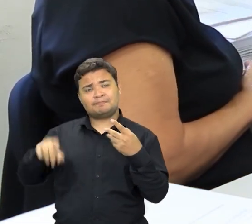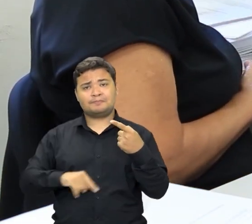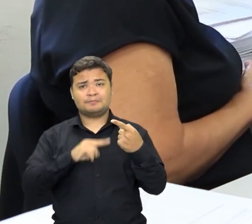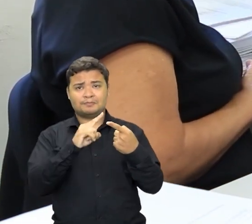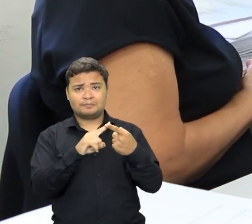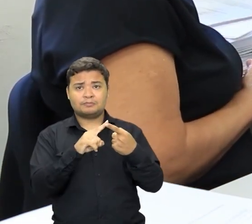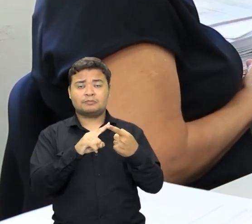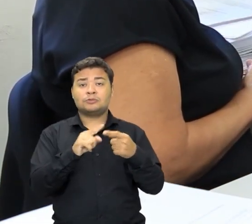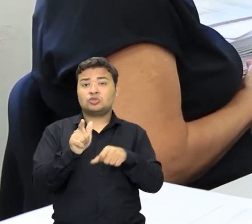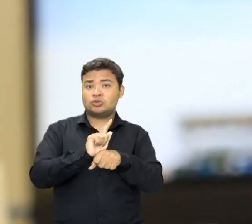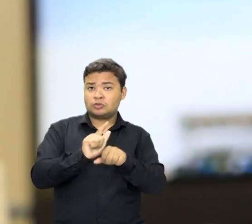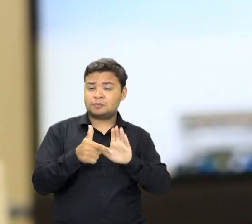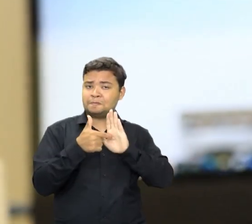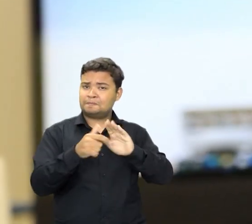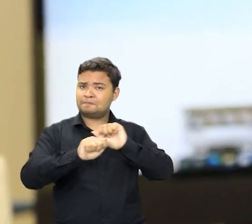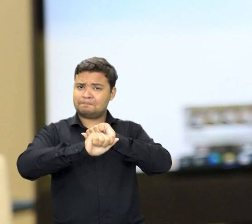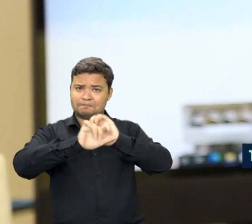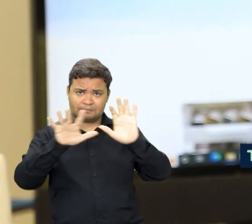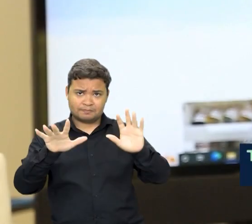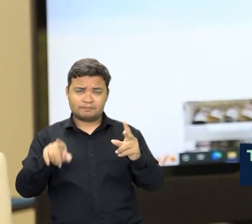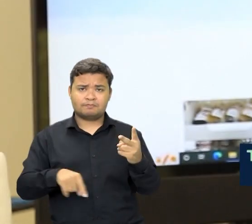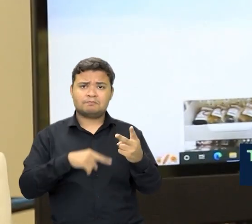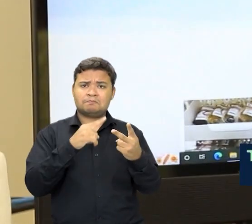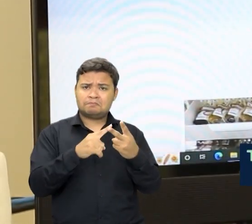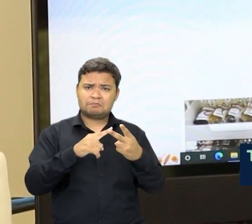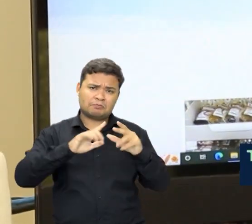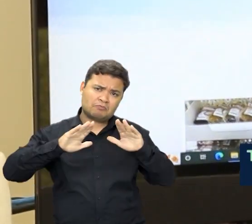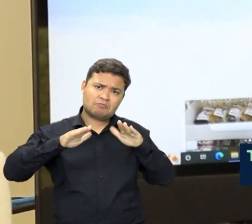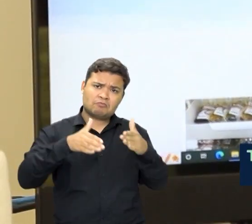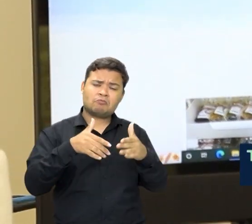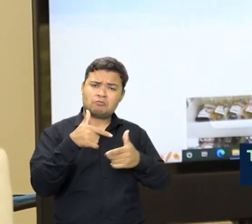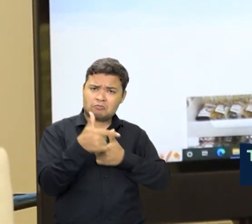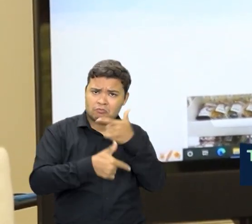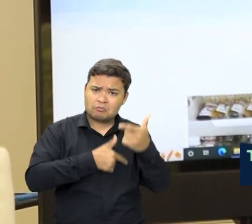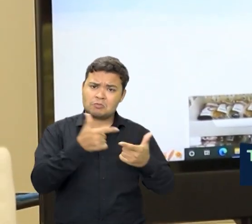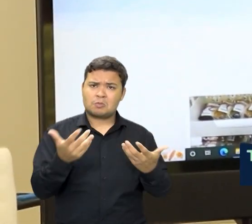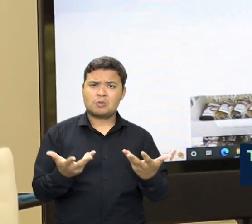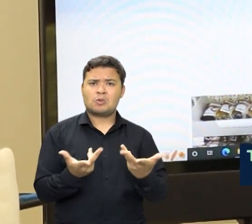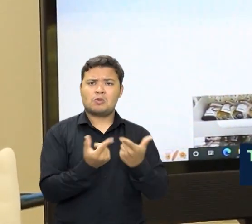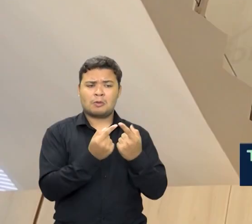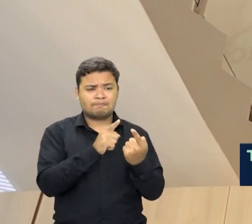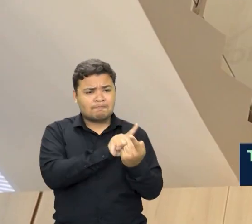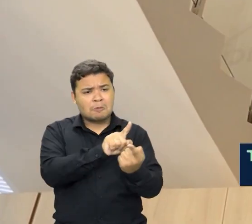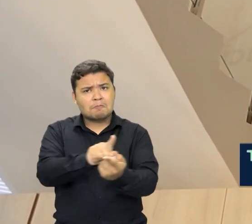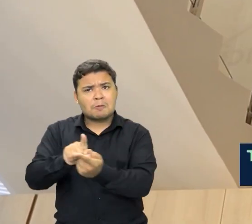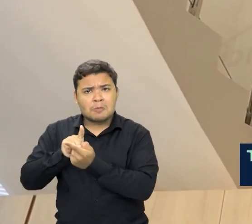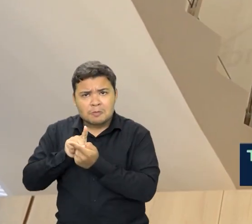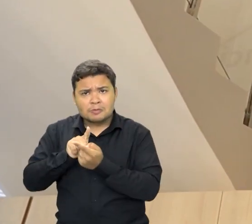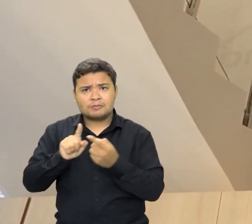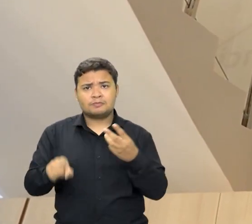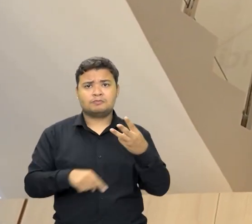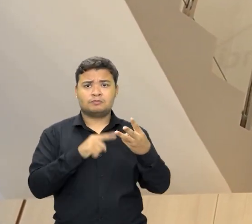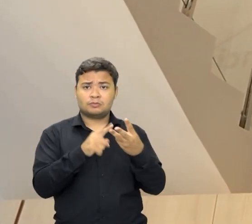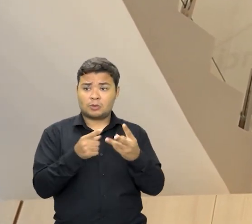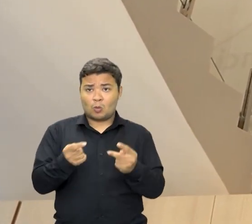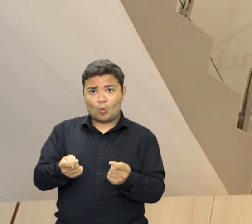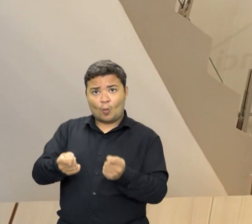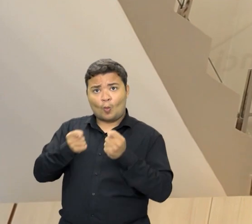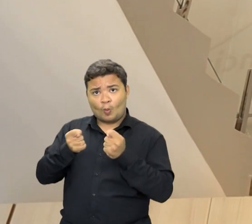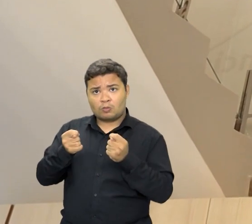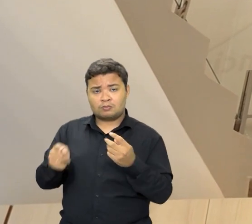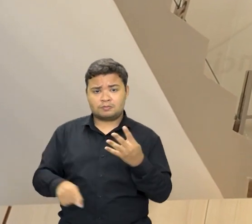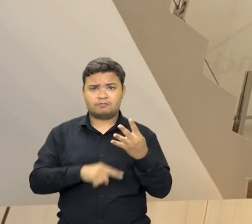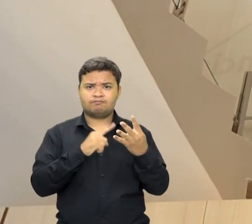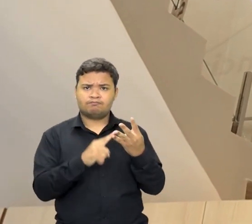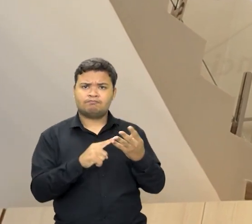técnicos administrativos e alunos dos mais variados cursos da área da saúde da Universidade Federal de Goiás.